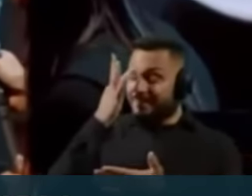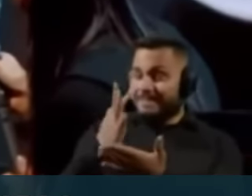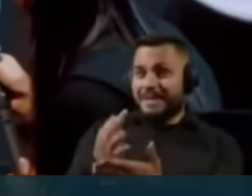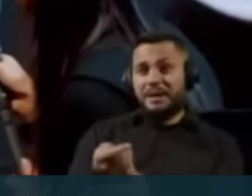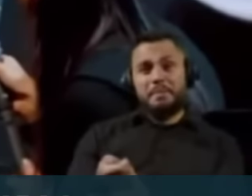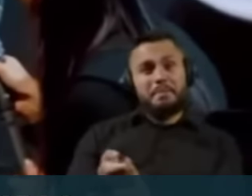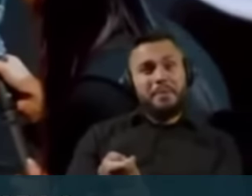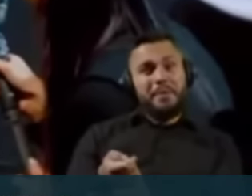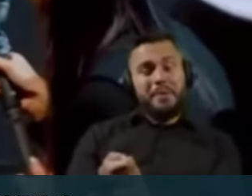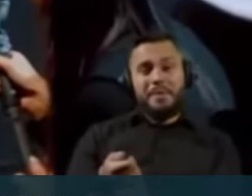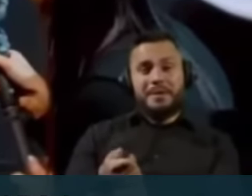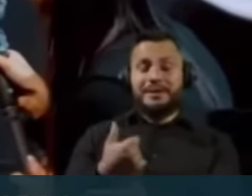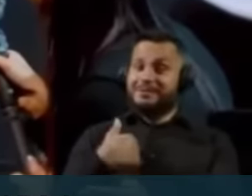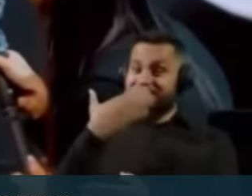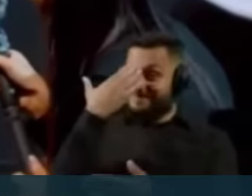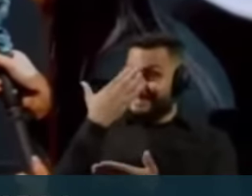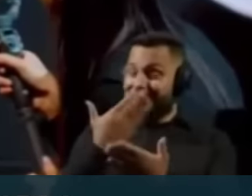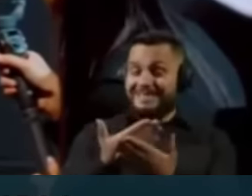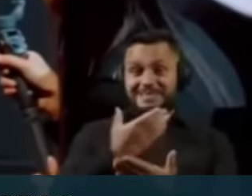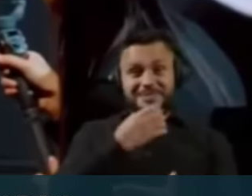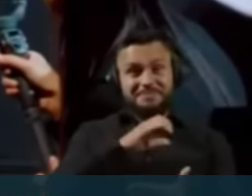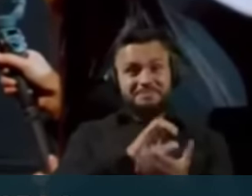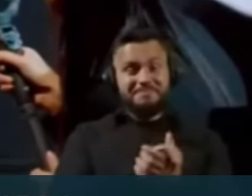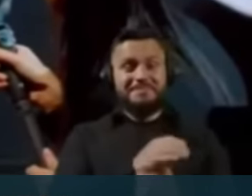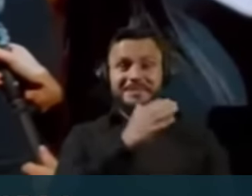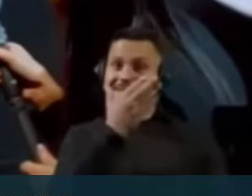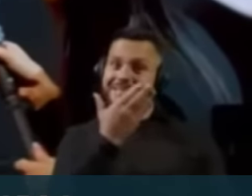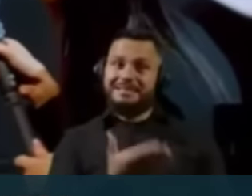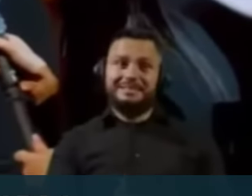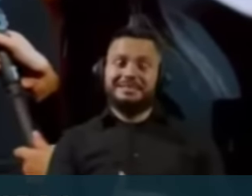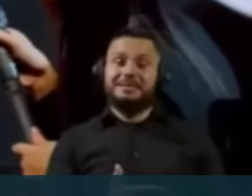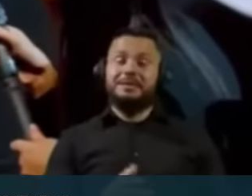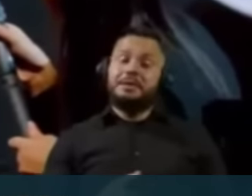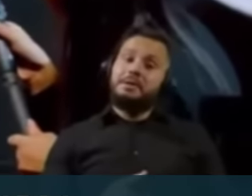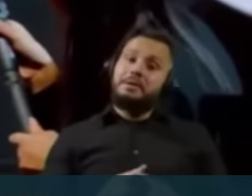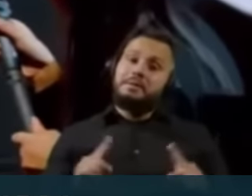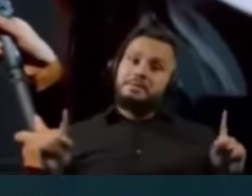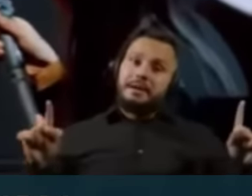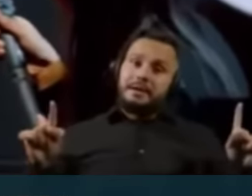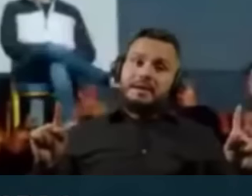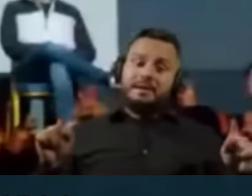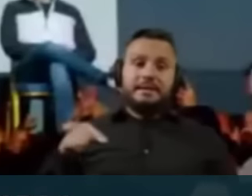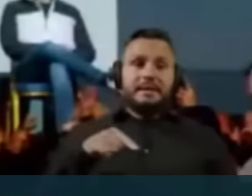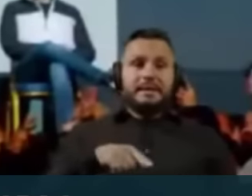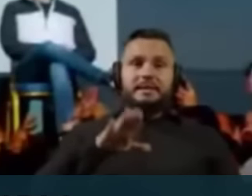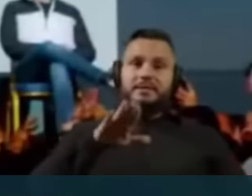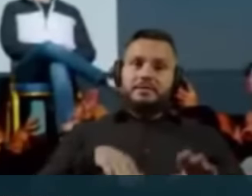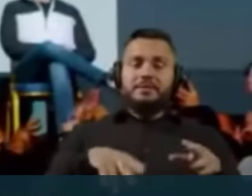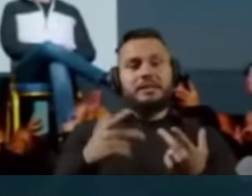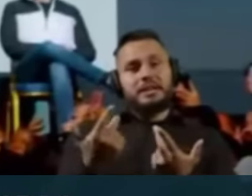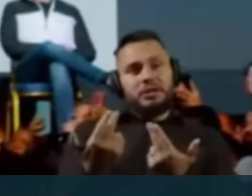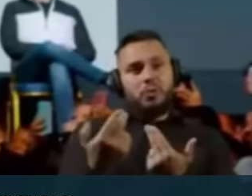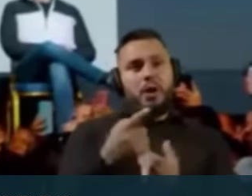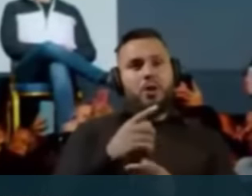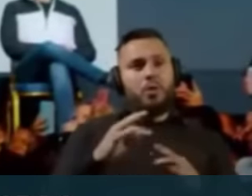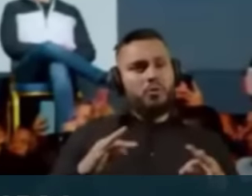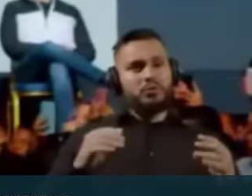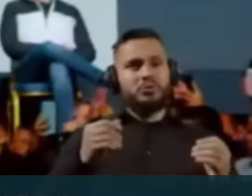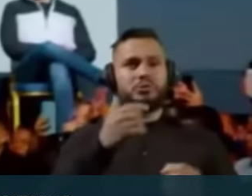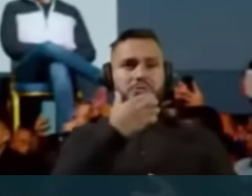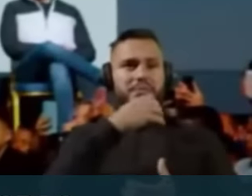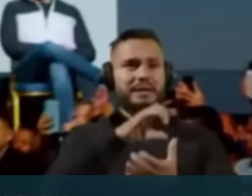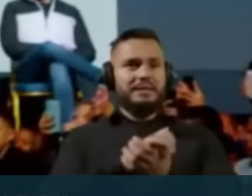acreditava no meu marido. Só que ele não deve ser diferente também dos maridos que estão aqui presentes. Quando